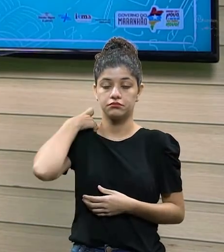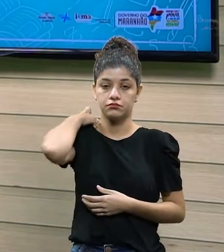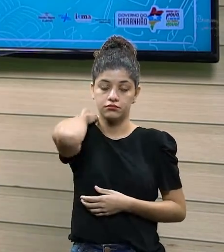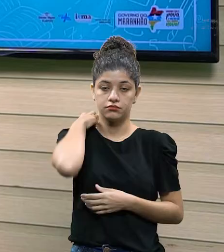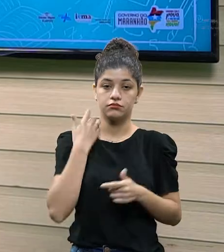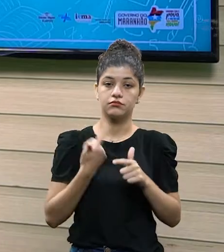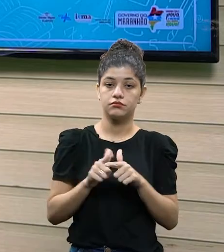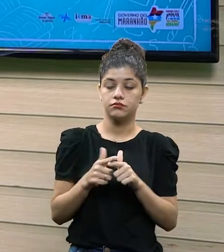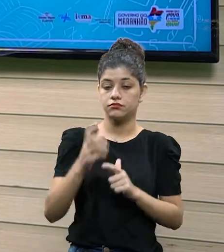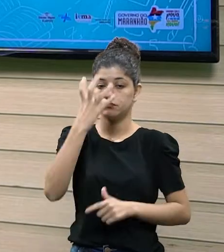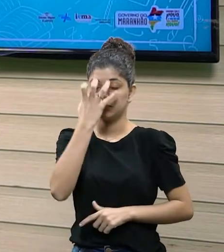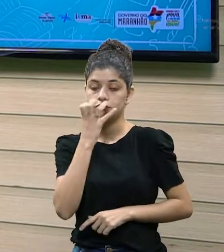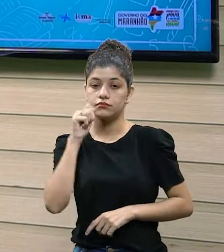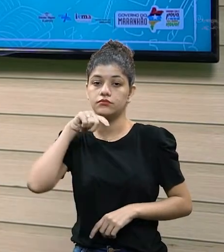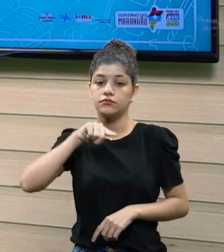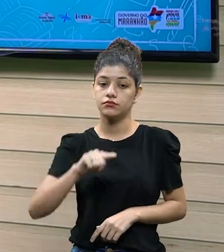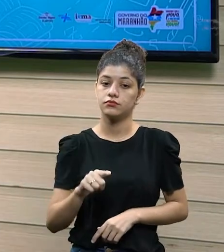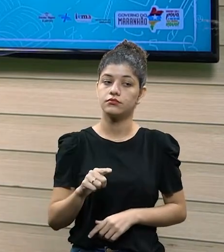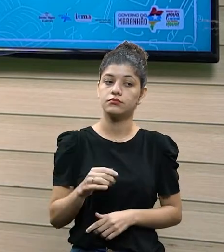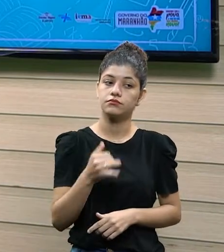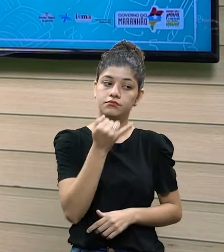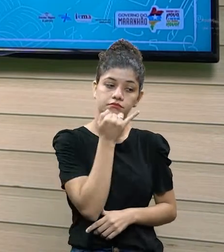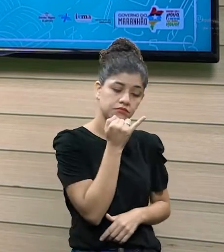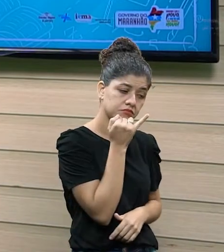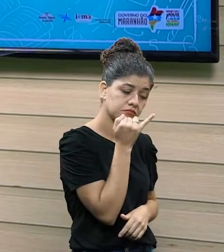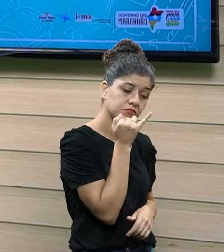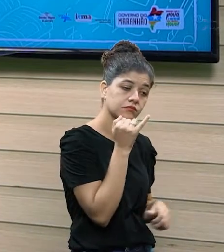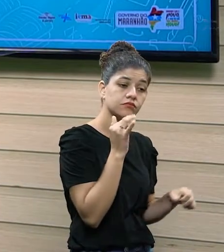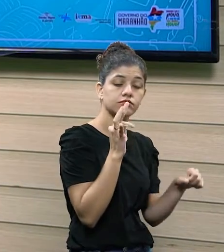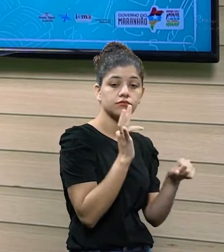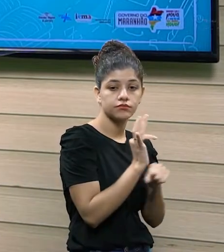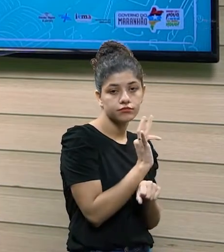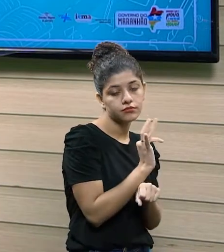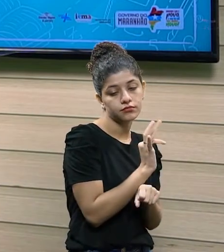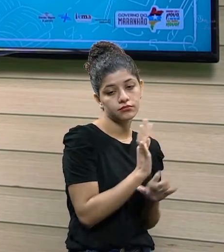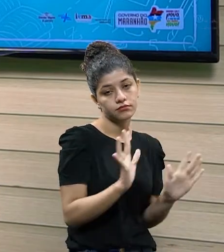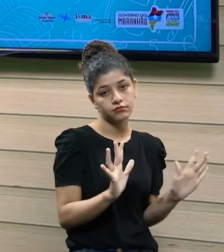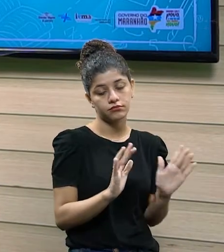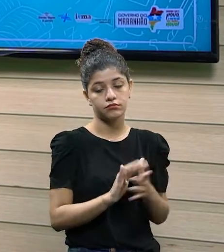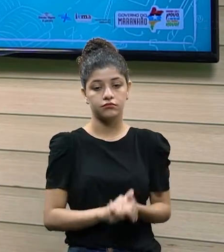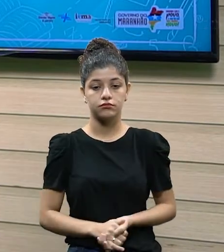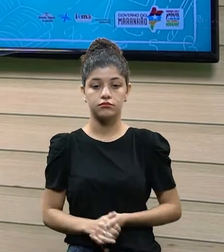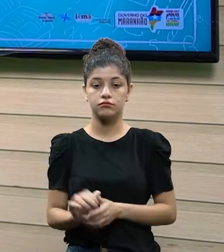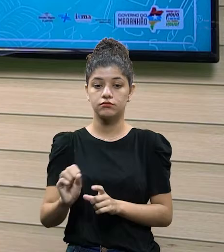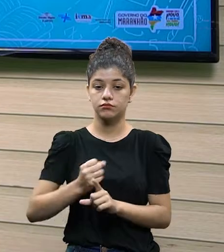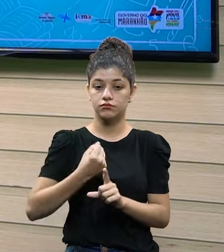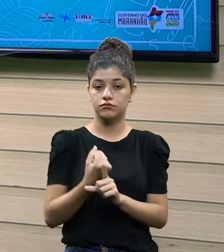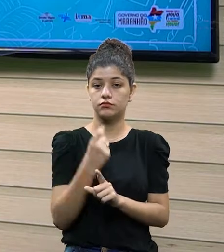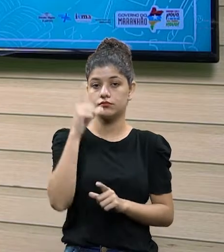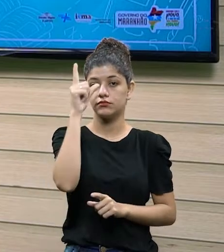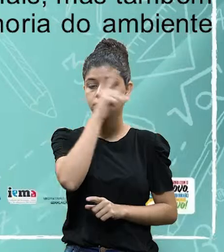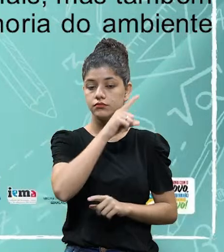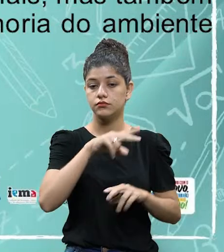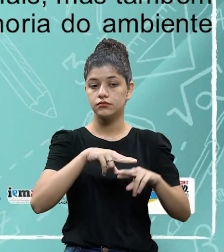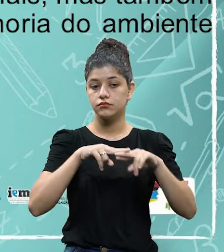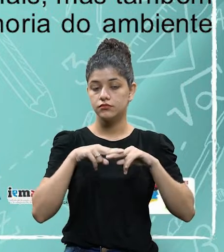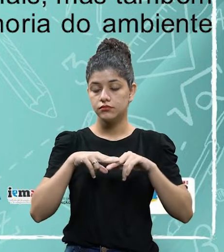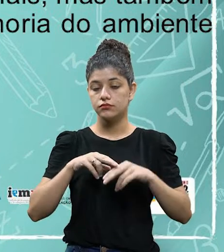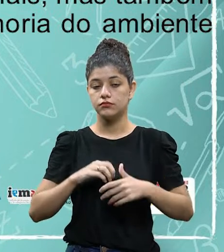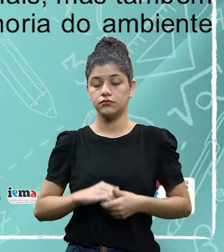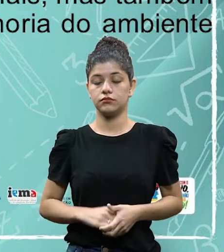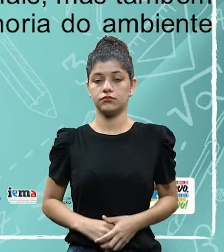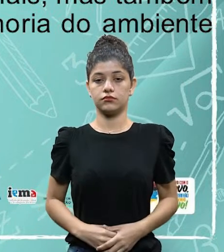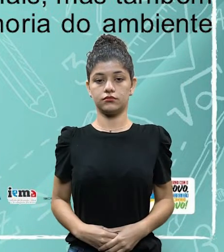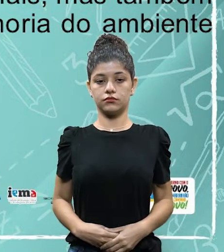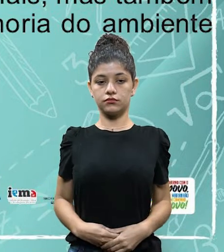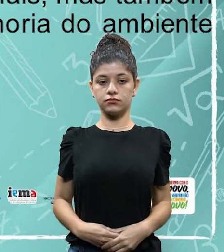grave, você se ausenta, pede desculpa para não criar conflitos. Então a questão de ser social ela é muito complexa por isso. O